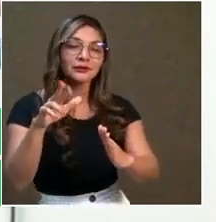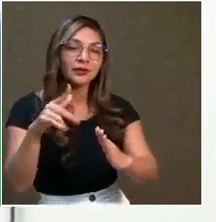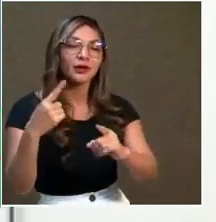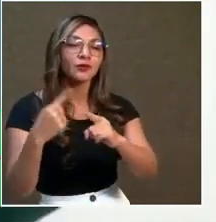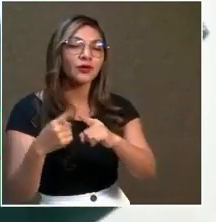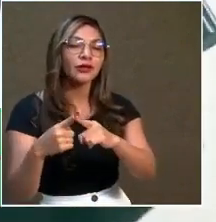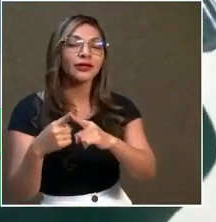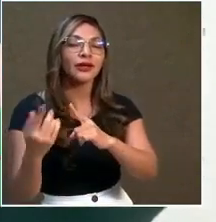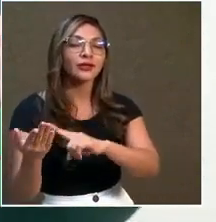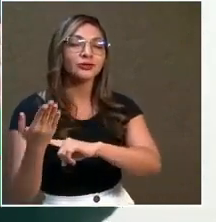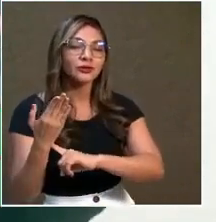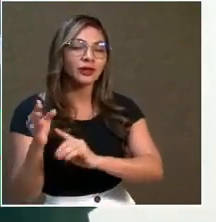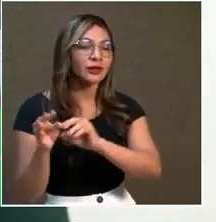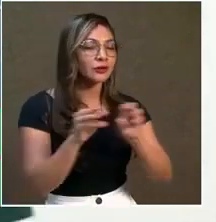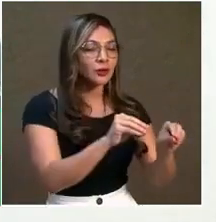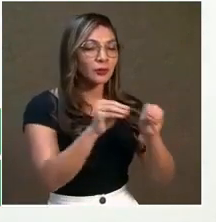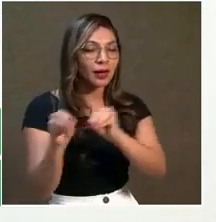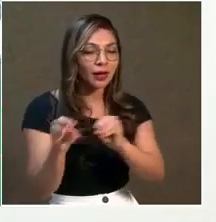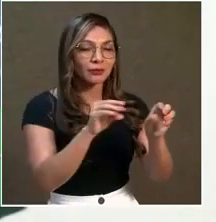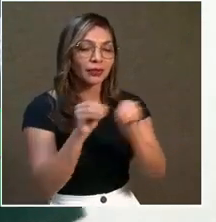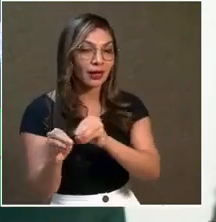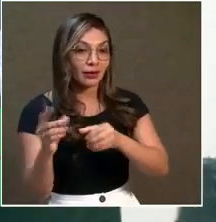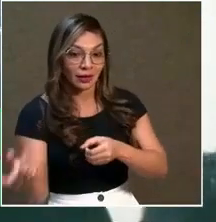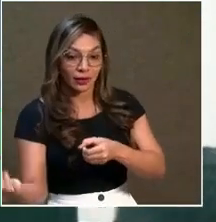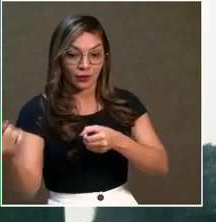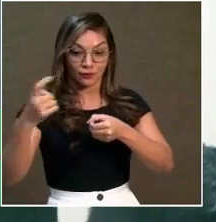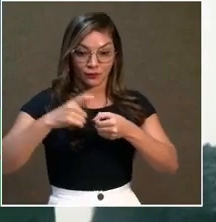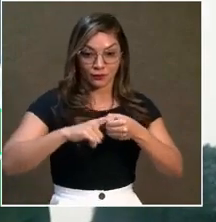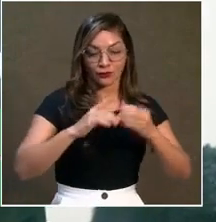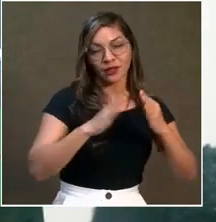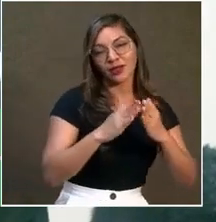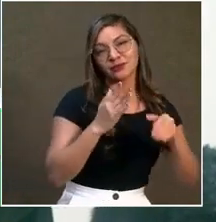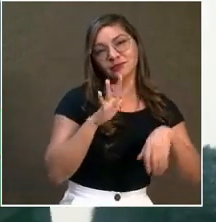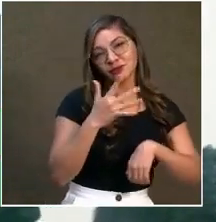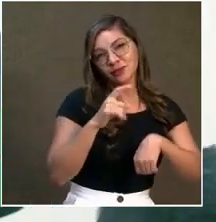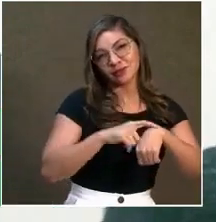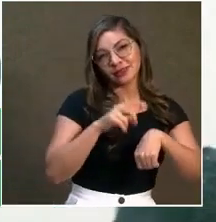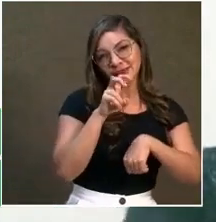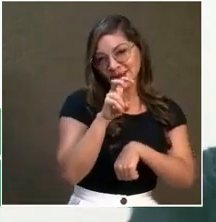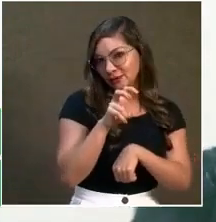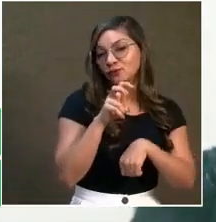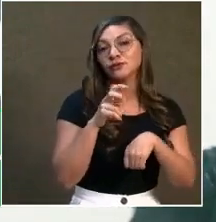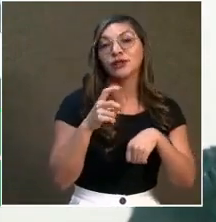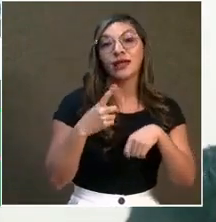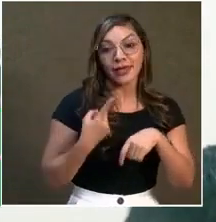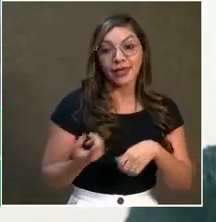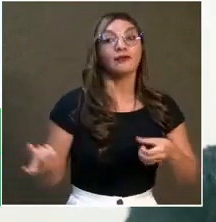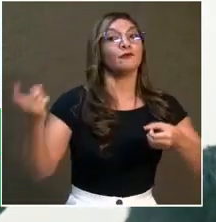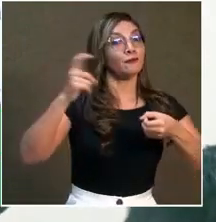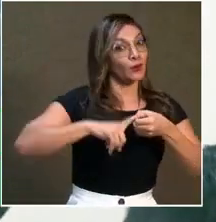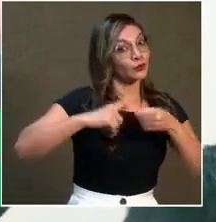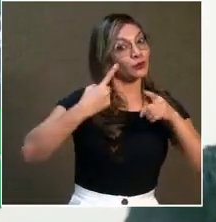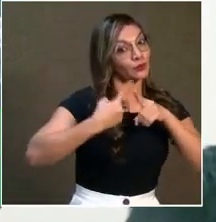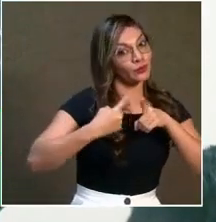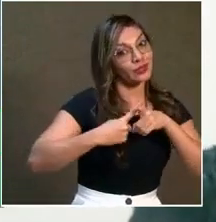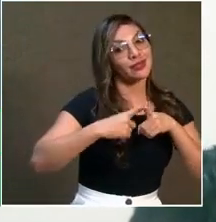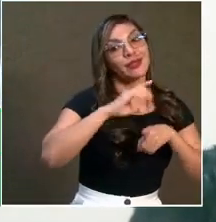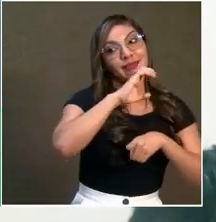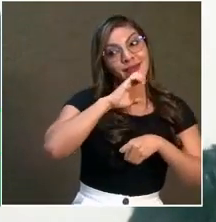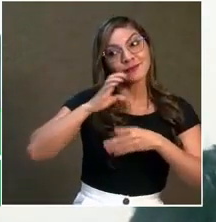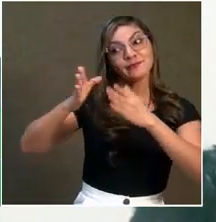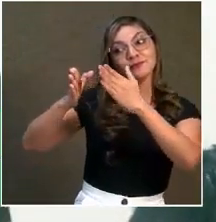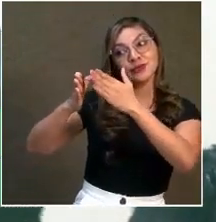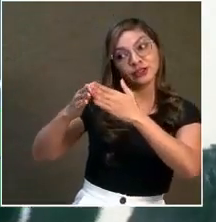a mudança e etc e tal. E no retorno, quando ele voltou ali próximo das 5 horas, ele retornou porque ela tinha pedido para ele ficar na casa, para